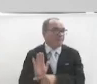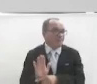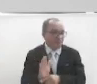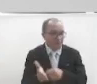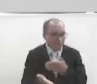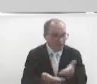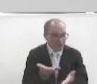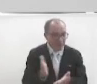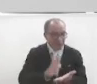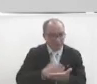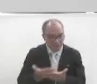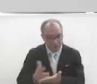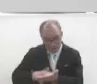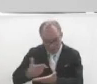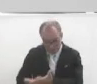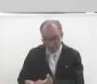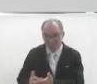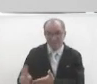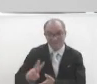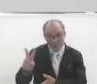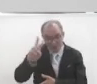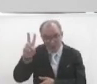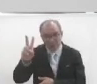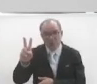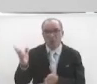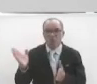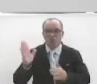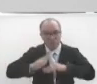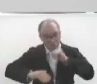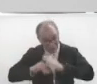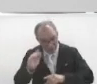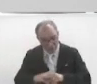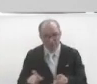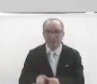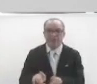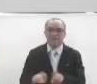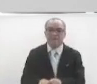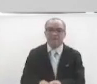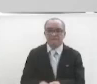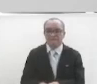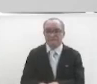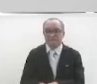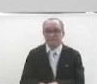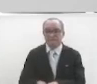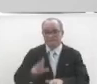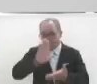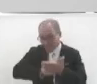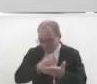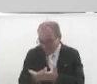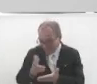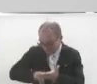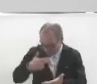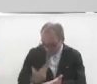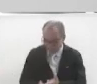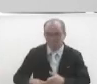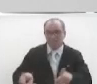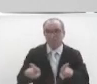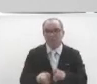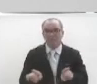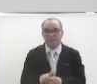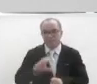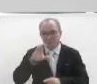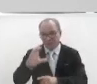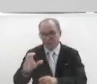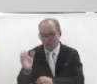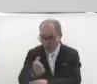gestão e intérprete de Libras a valorizar os o nosso pessoal que são os intérpretes de libras se